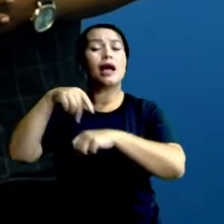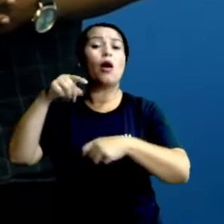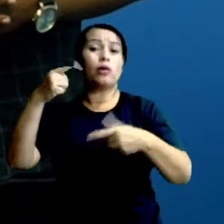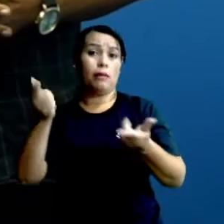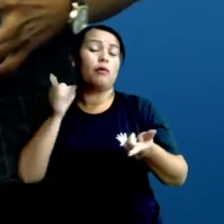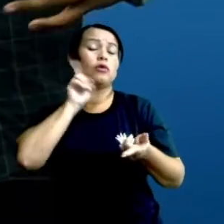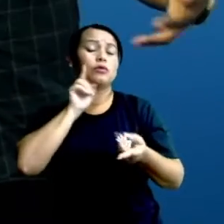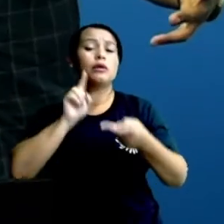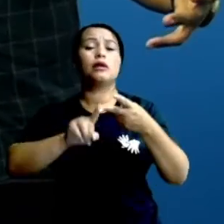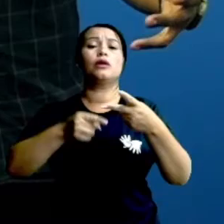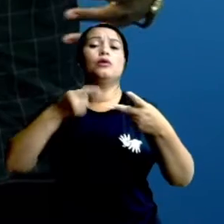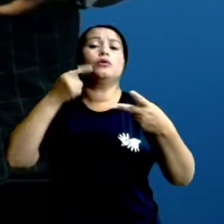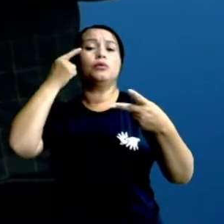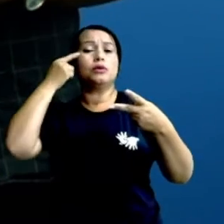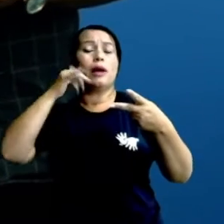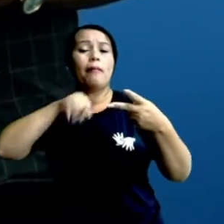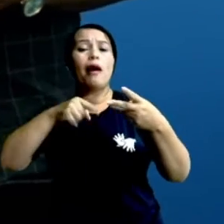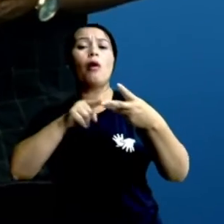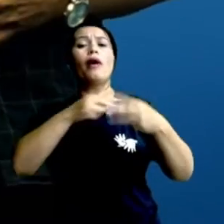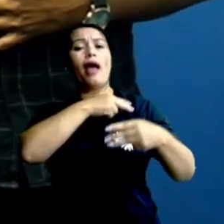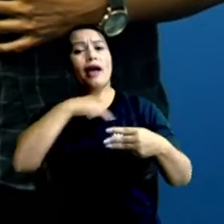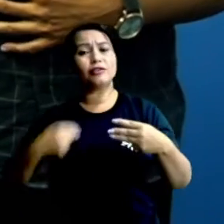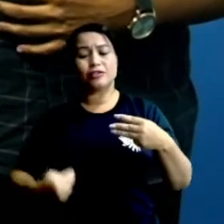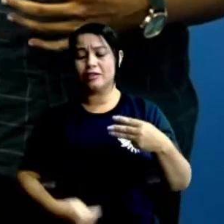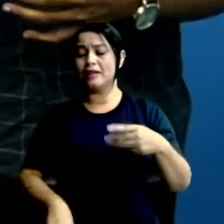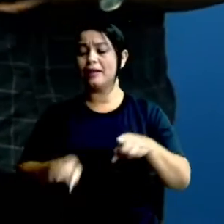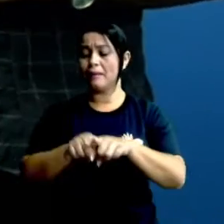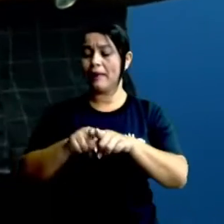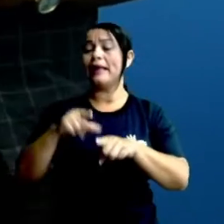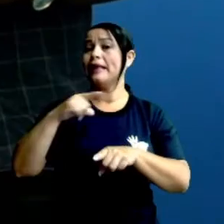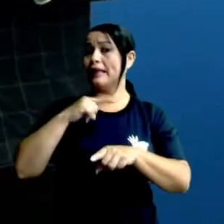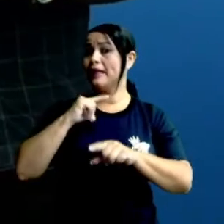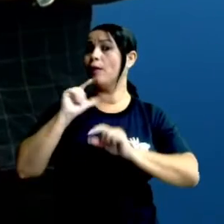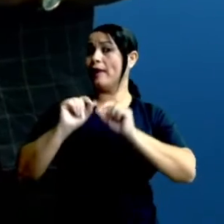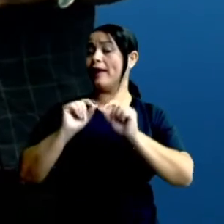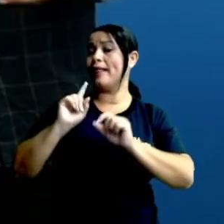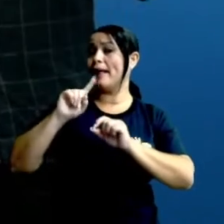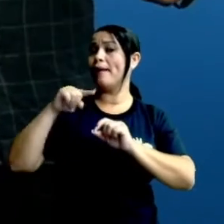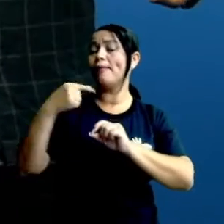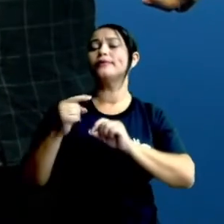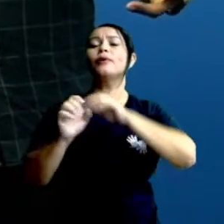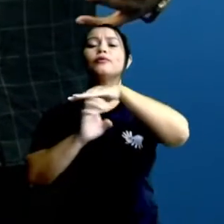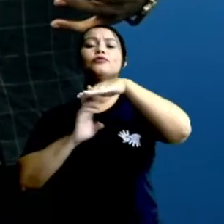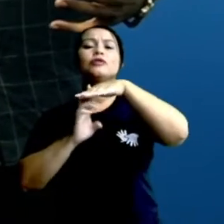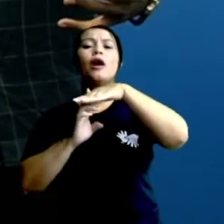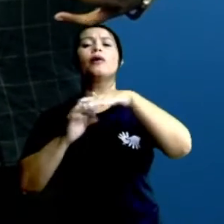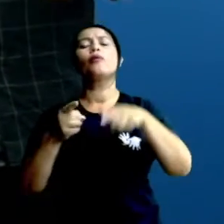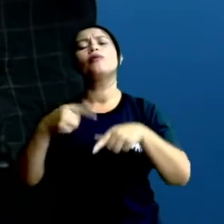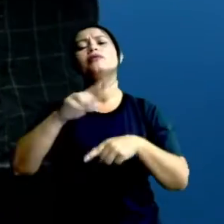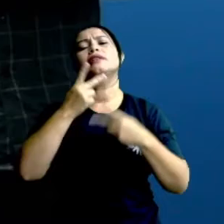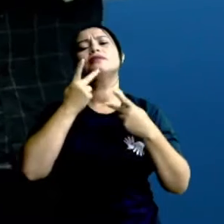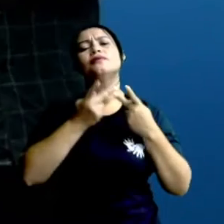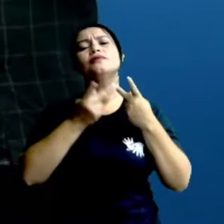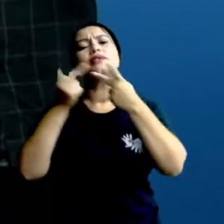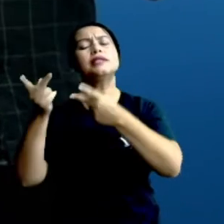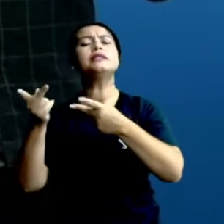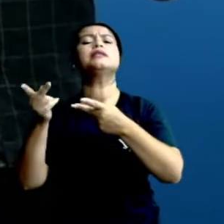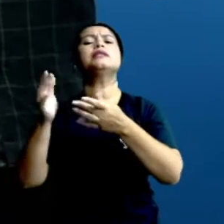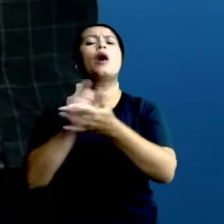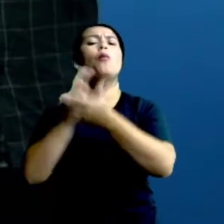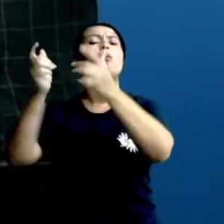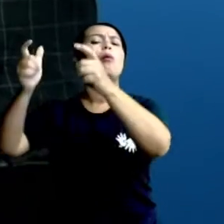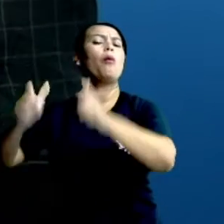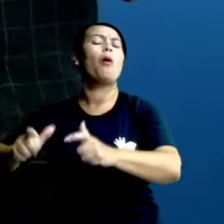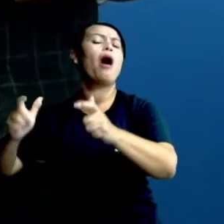a China, que é aí uma grande potência econômica mundial e que se destaca exatamente na produção industrial. Quando você visita